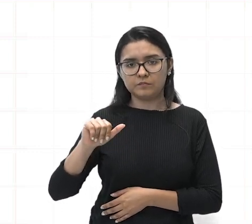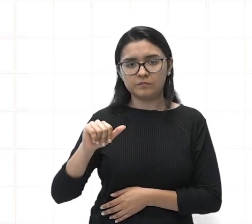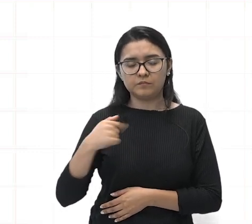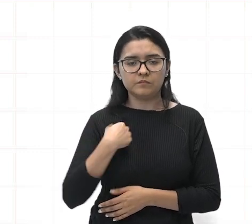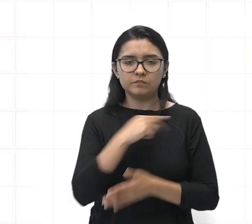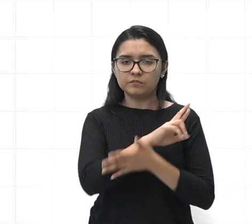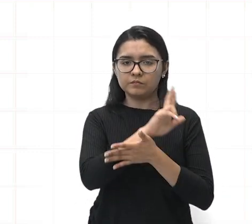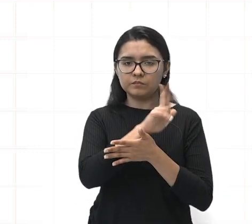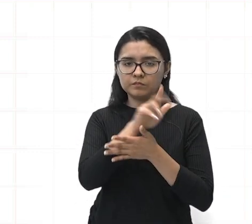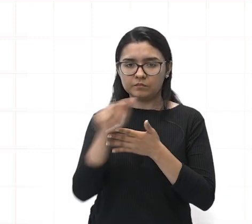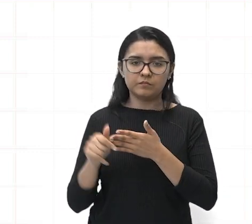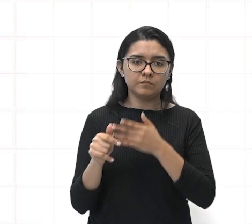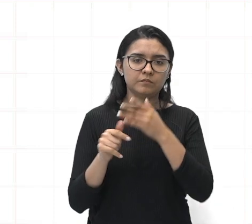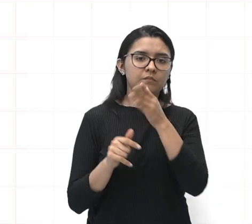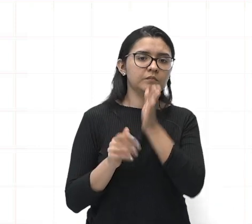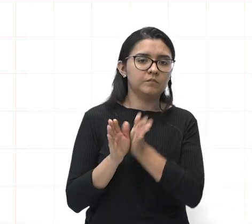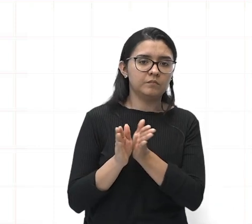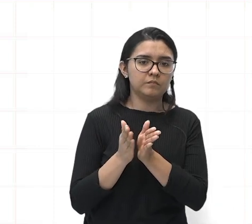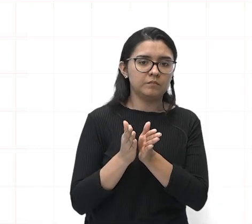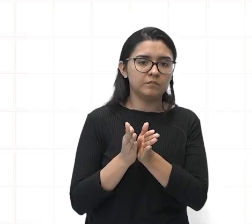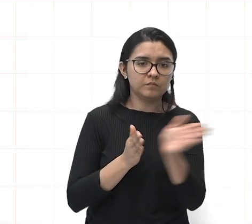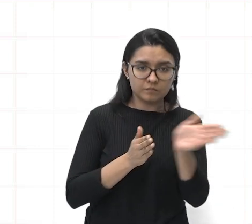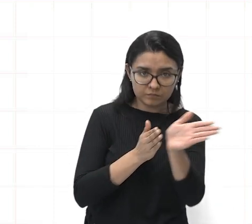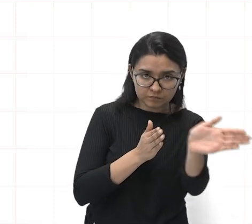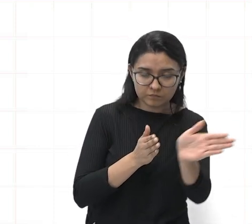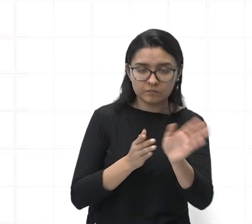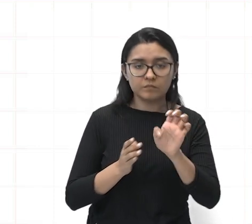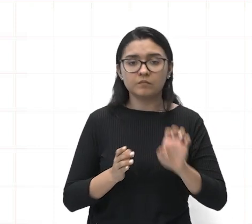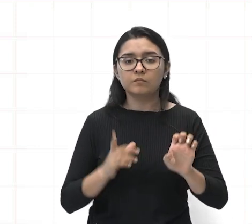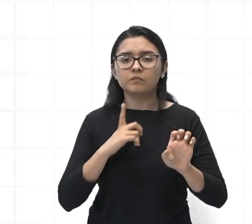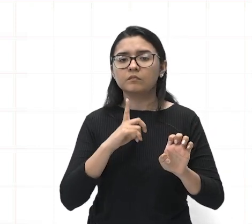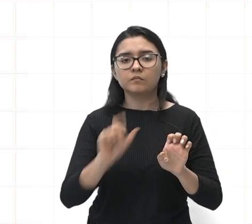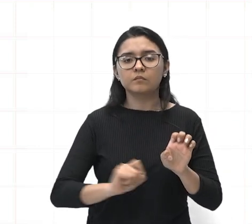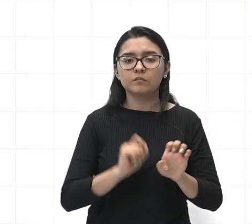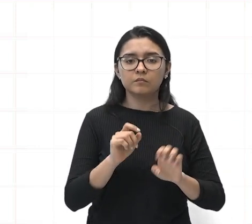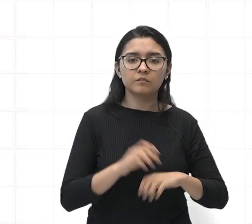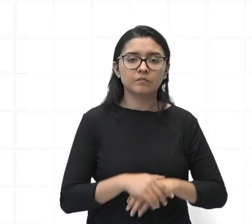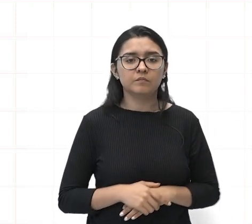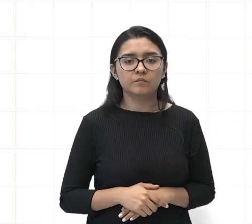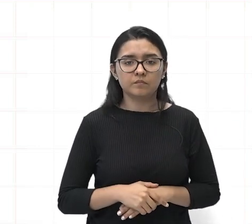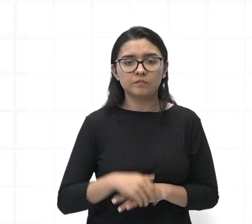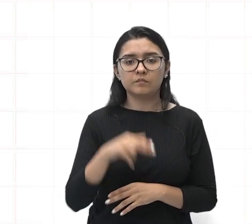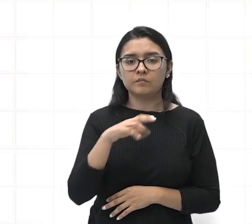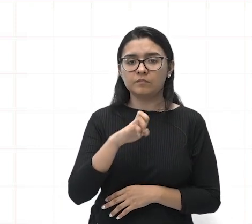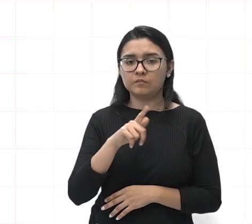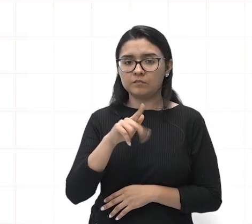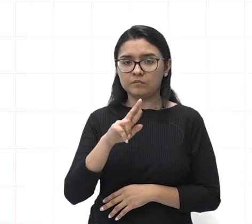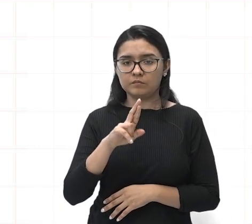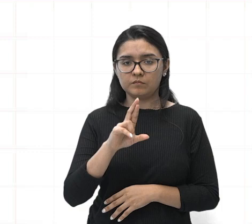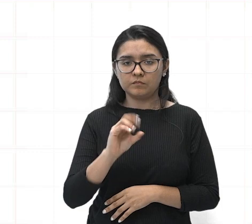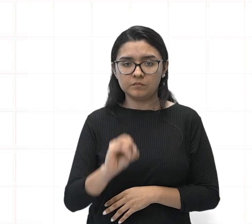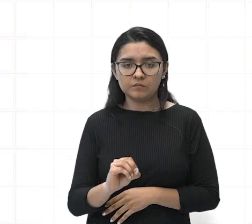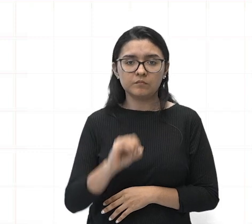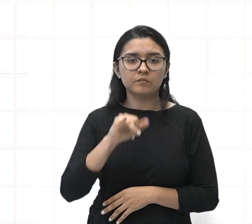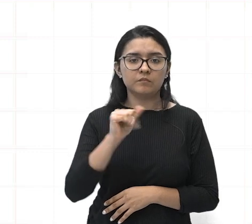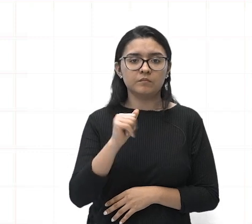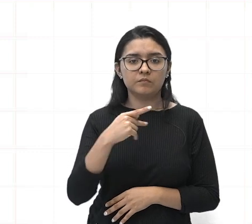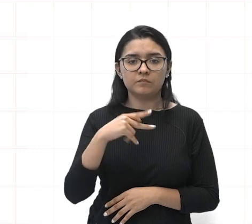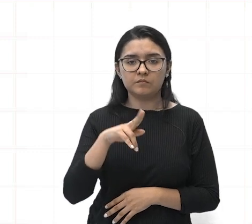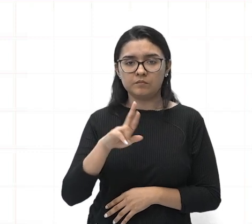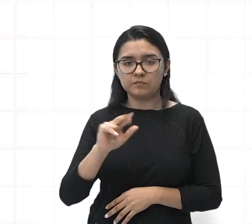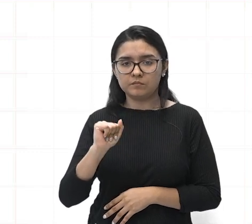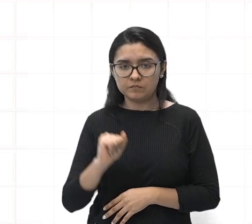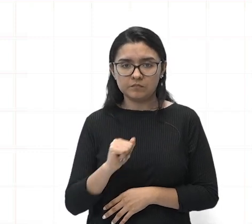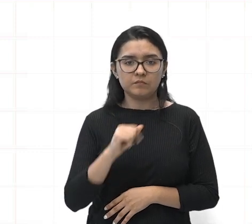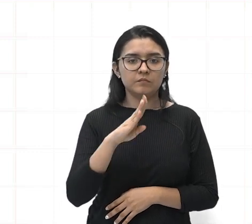rios. Na margem esquerda do rio Amazonas, nós vamos ter o Rio Negro, o Rio Japurá, o Rio Branco, o